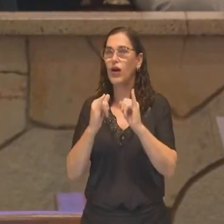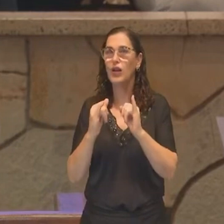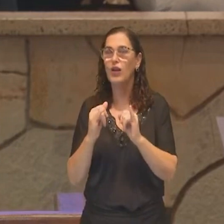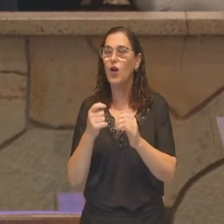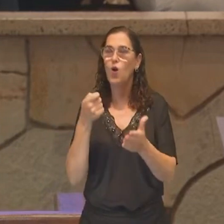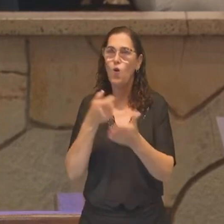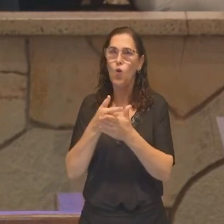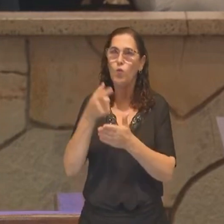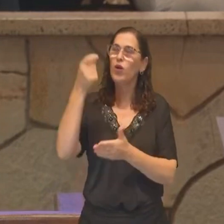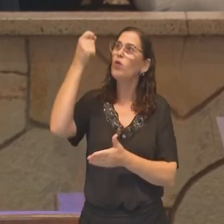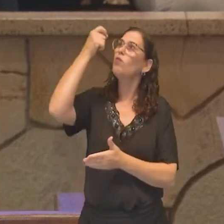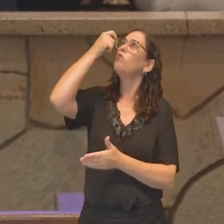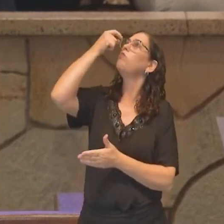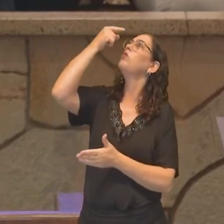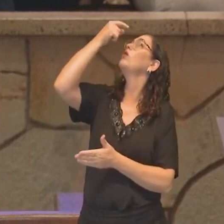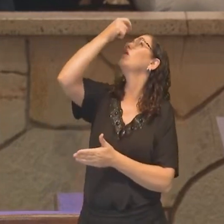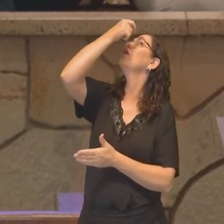colírio.